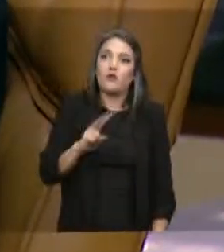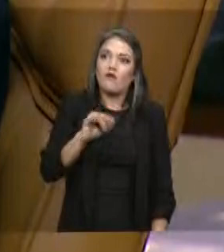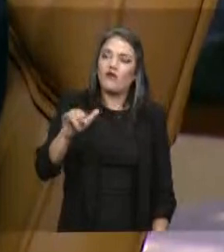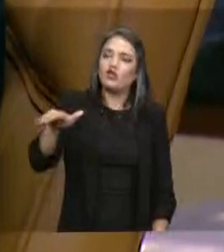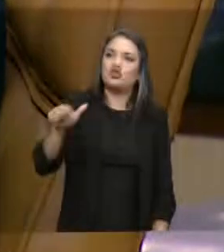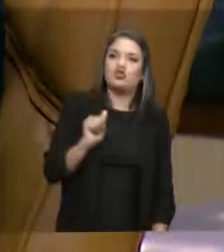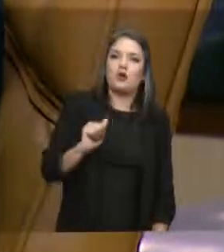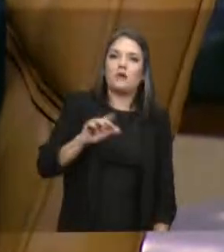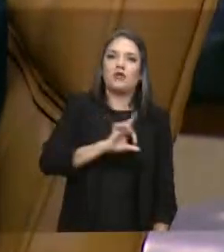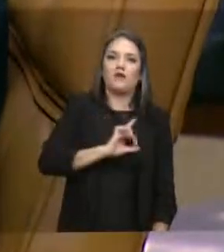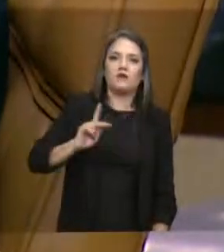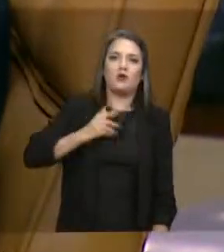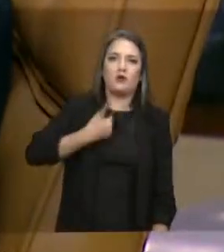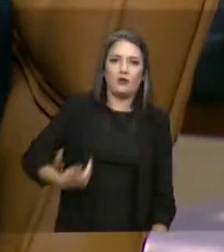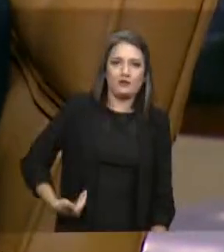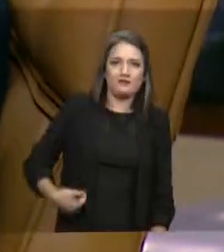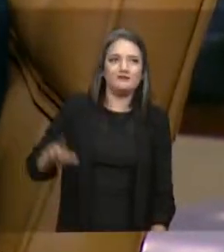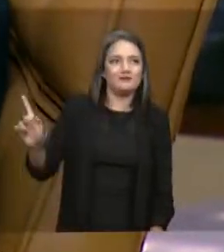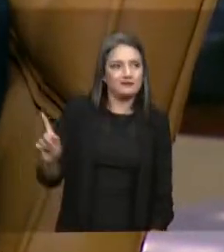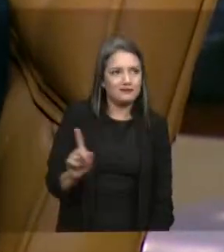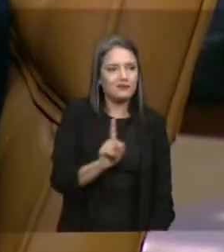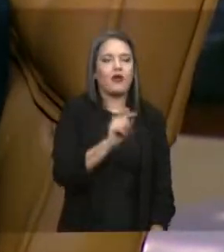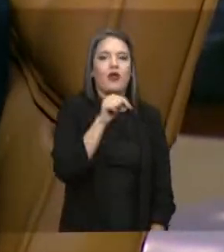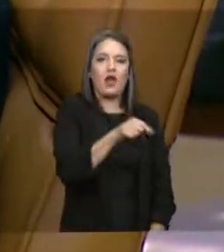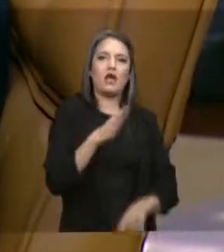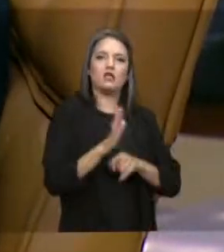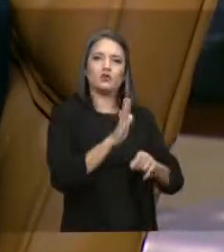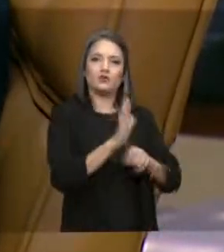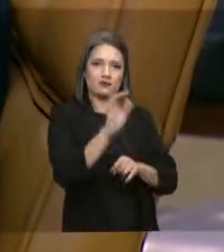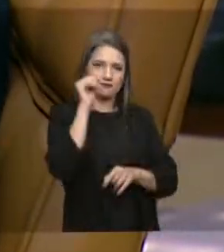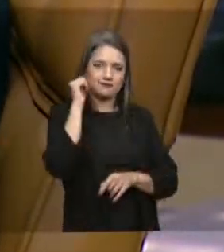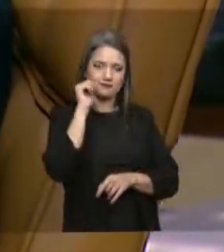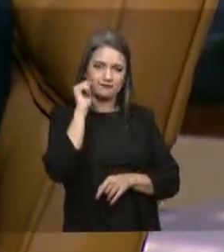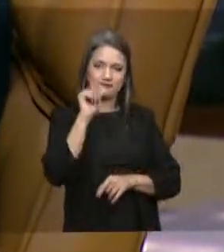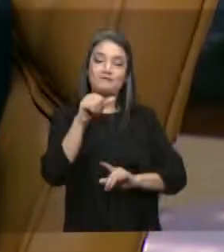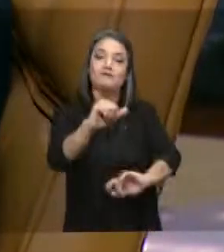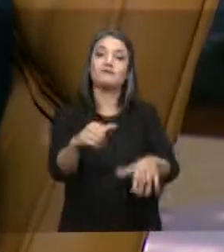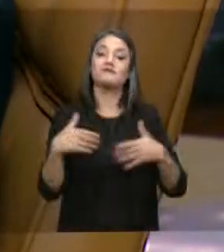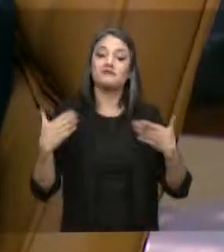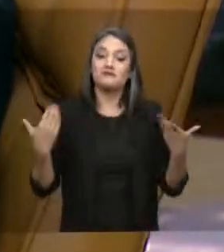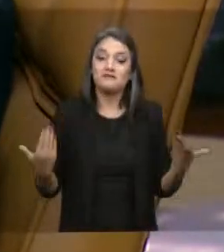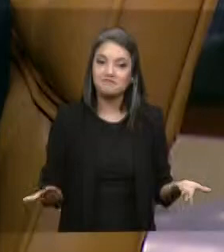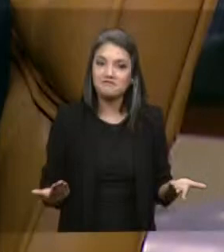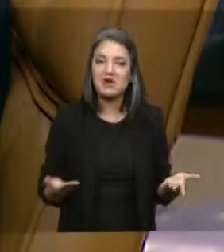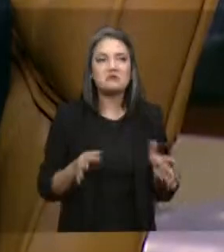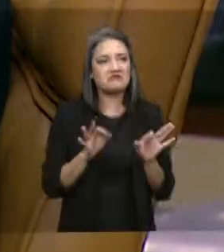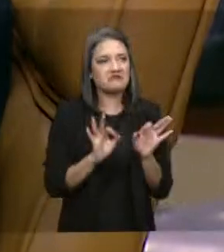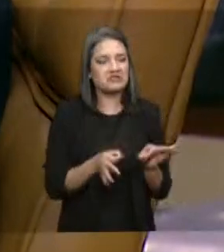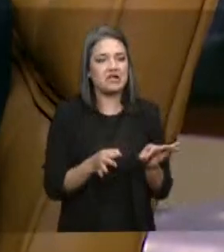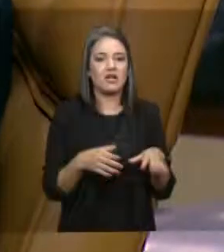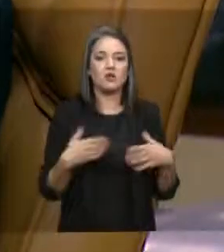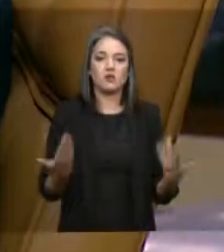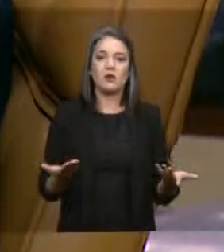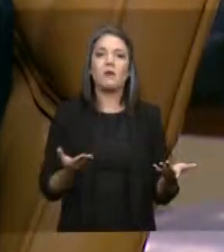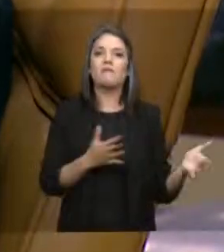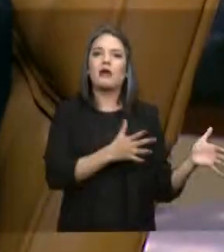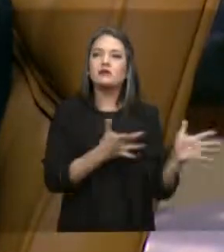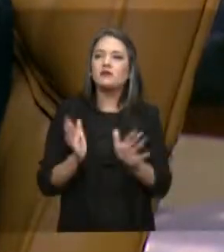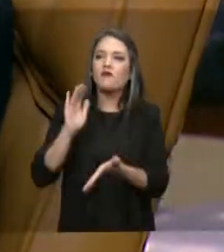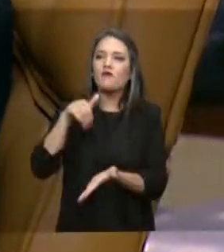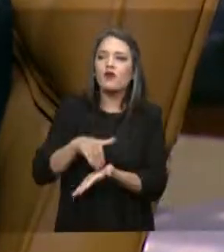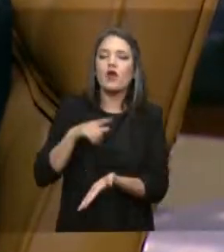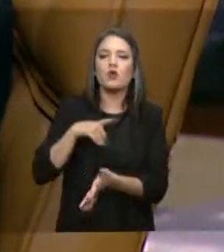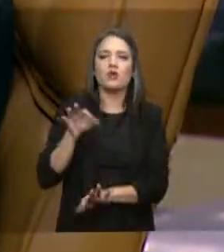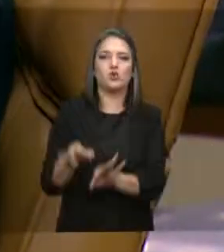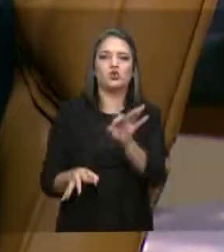dessa lamentável circunstância específica Então é isso que se faça Justiça ao seu final dentro do devido